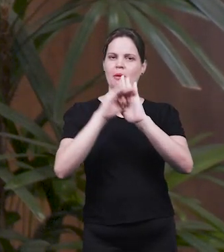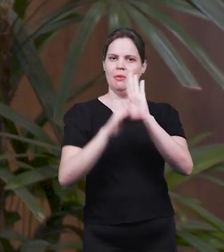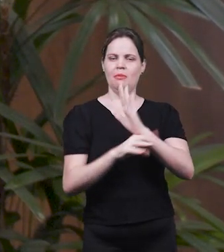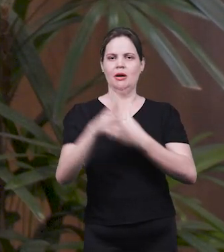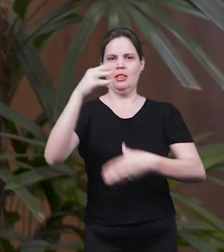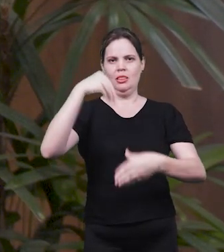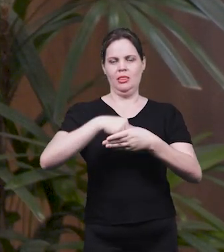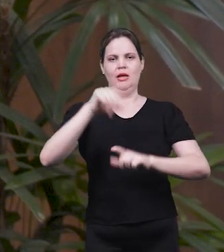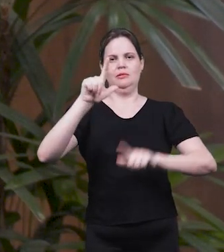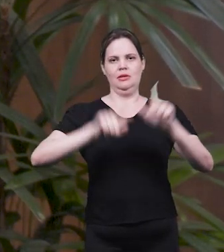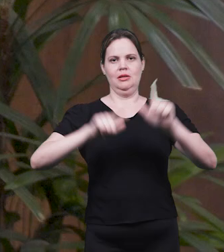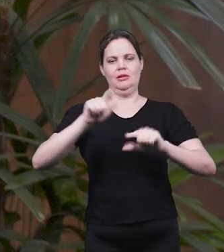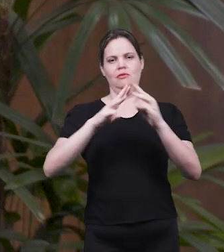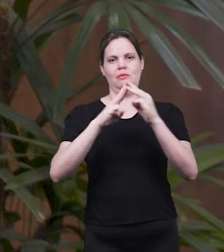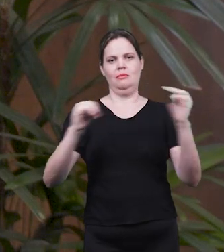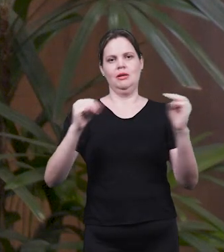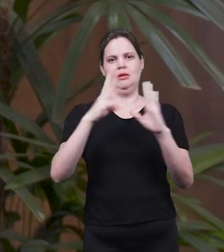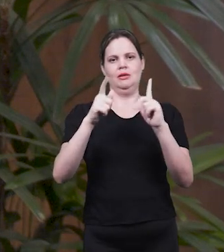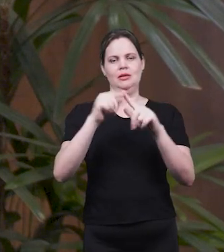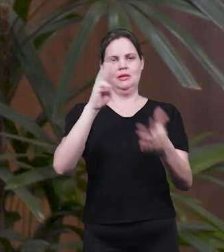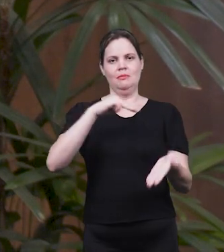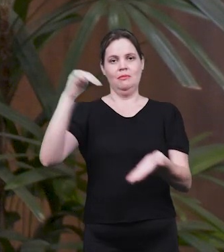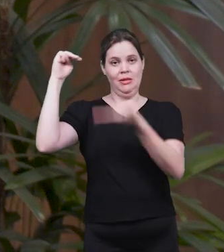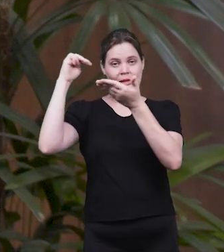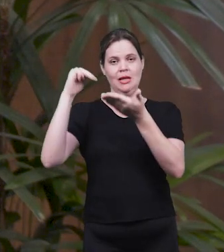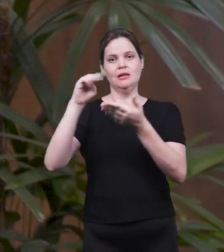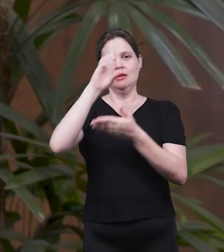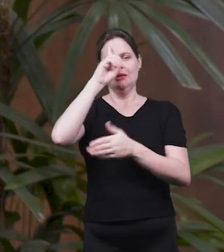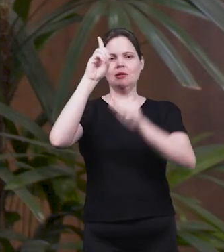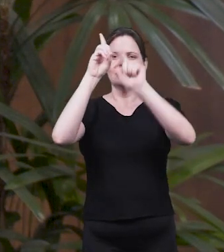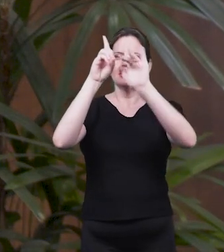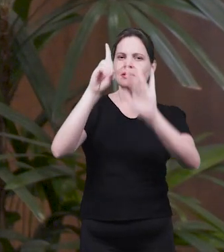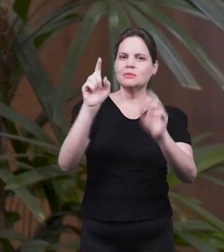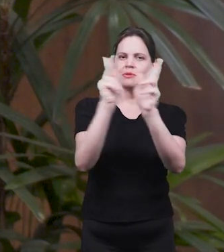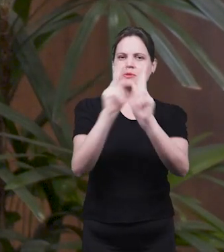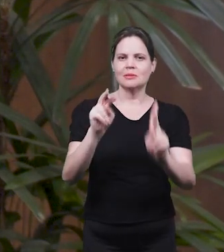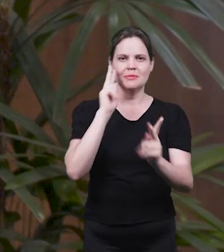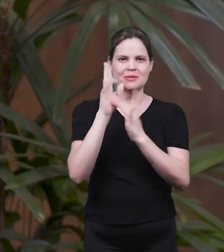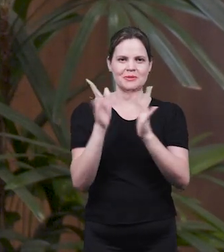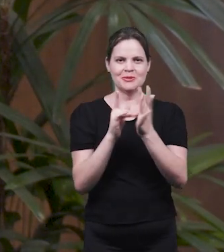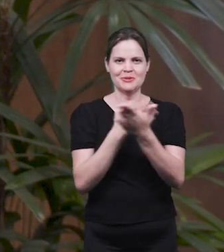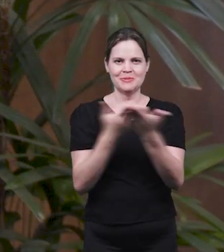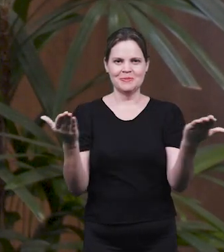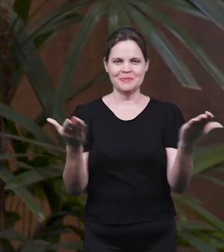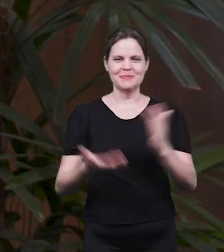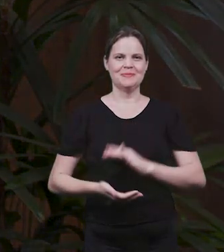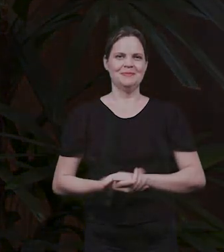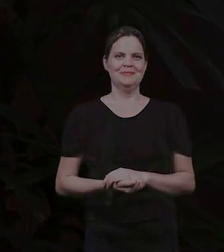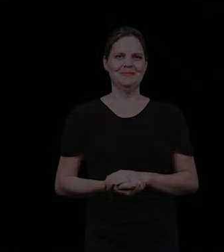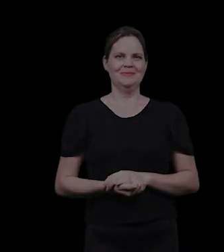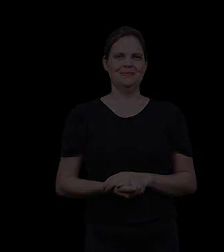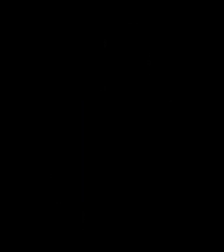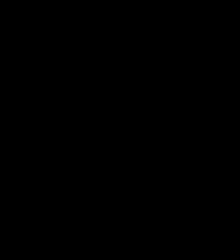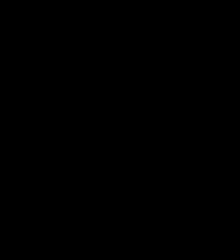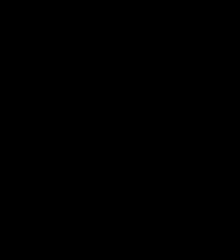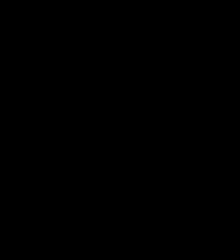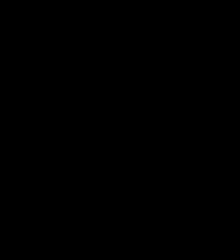acompanhar a programação do Sistema Multicanais da Igreja Cristã Maranata. Que Deus abençoe a todos e a paz do Senhor Jesus.